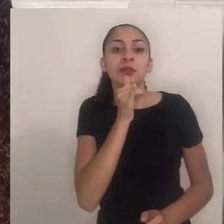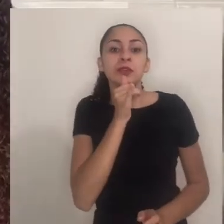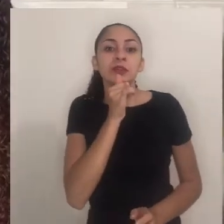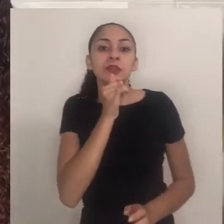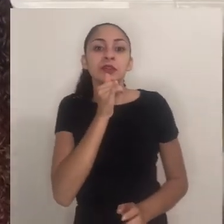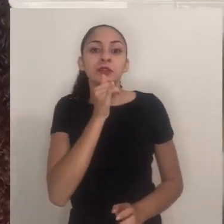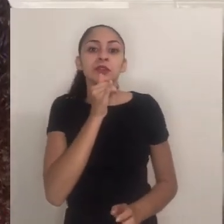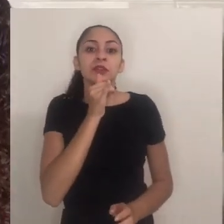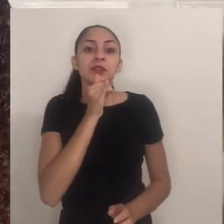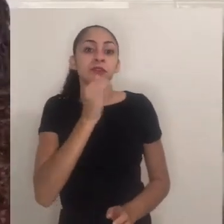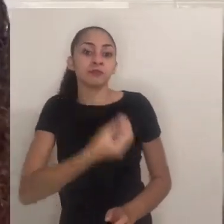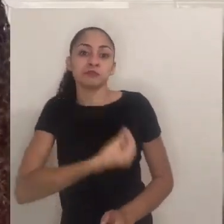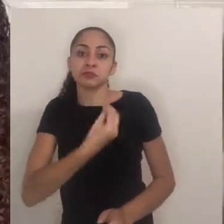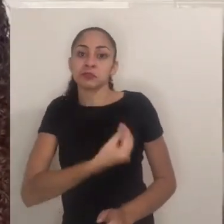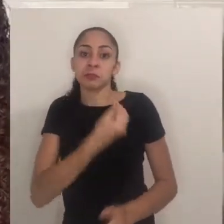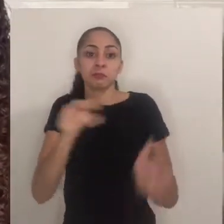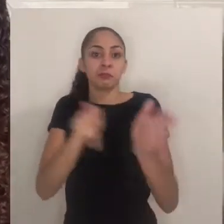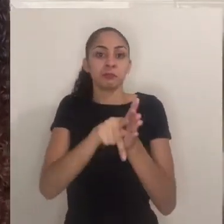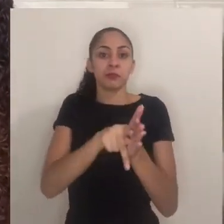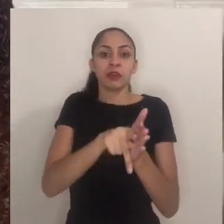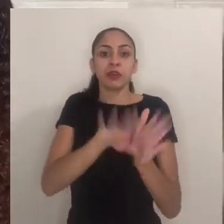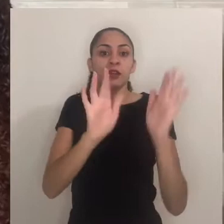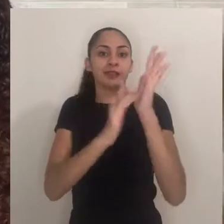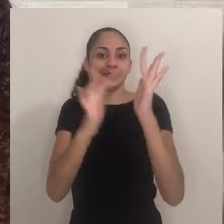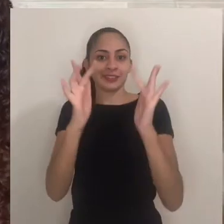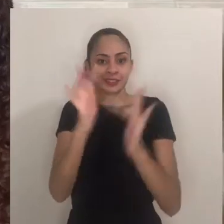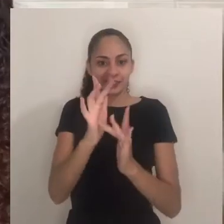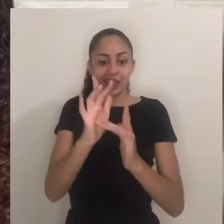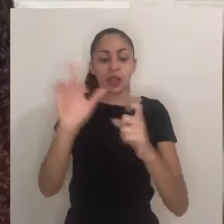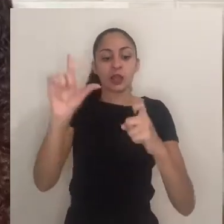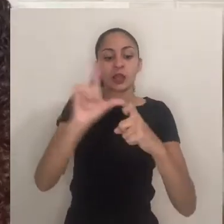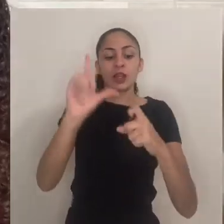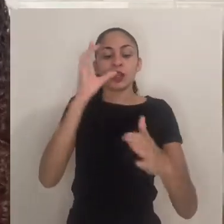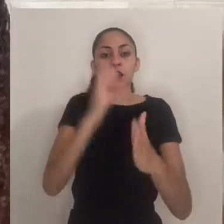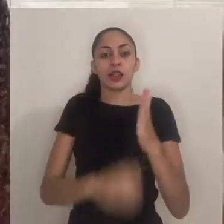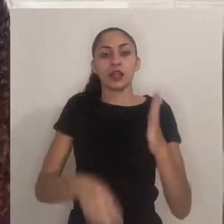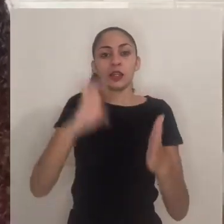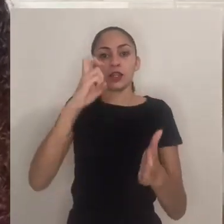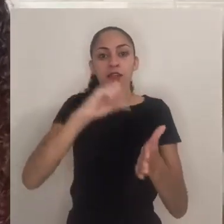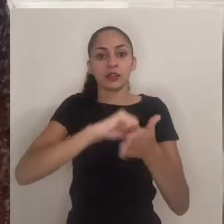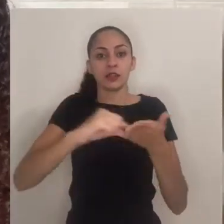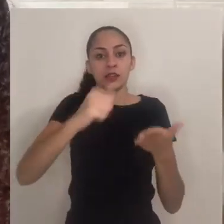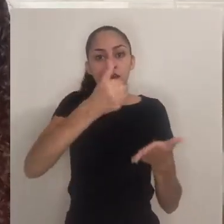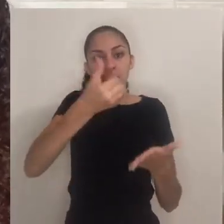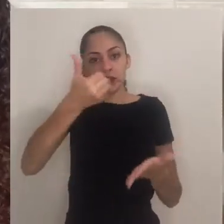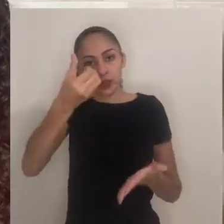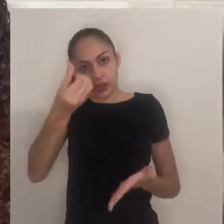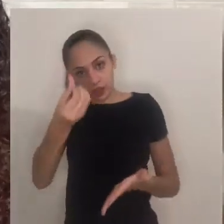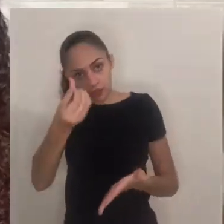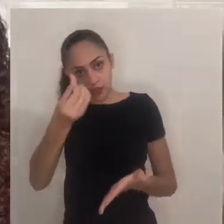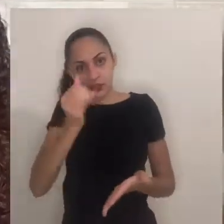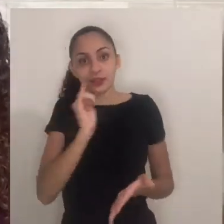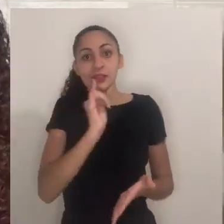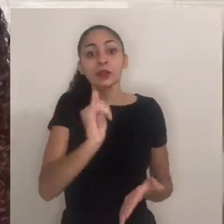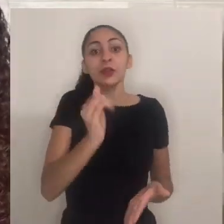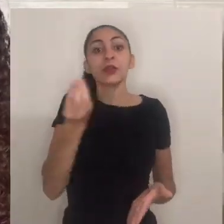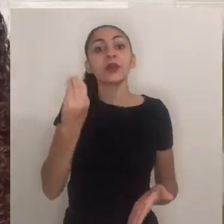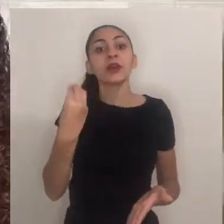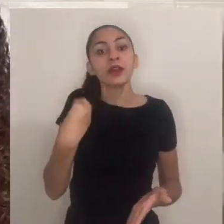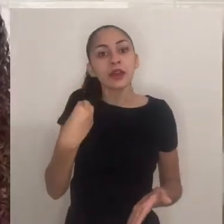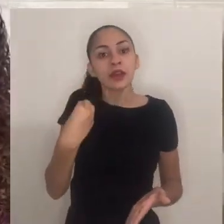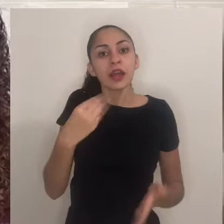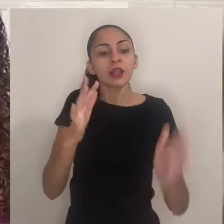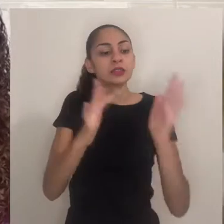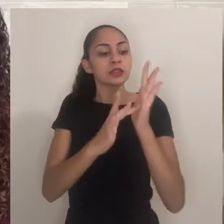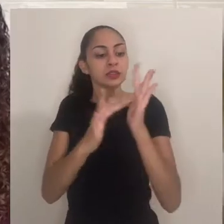maiores exemplos, a gente vê na própria vida de Jesus. Lá em Lucas, no capítulo 5, no versículo 16,